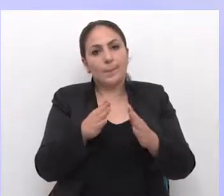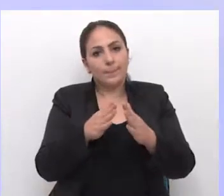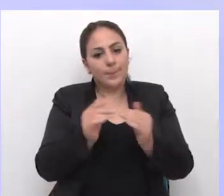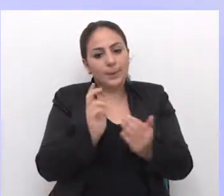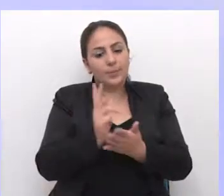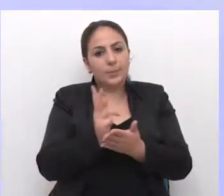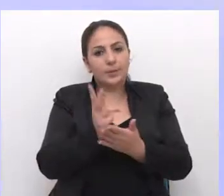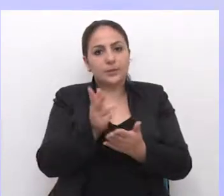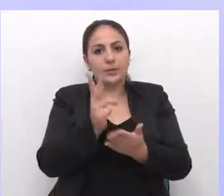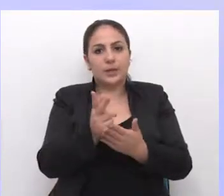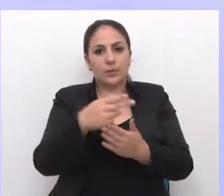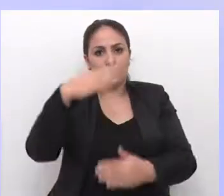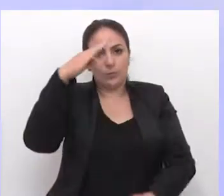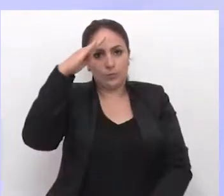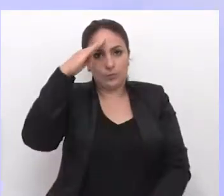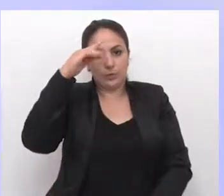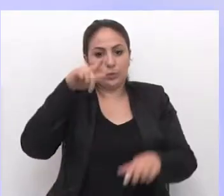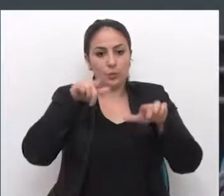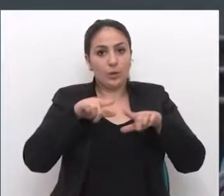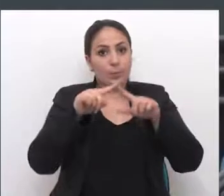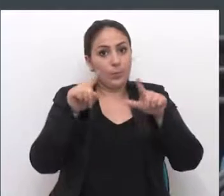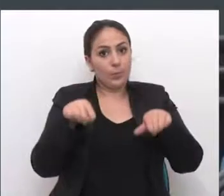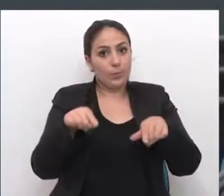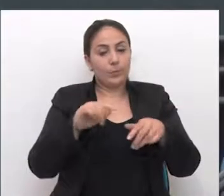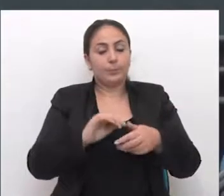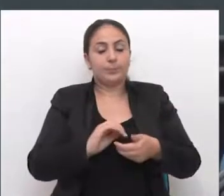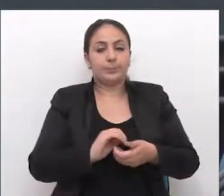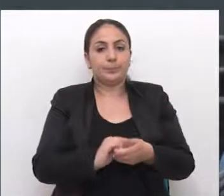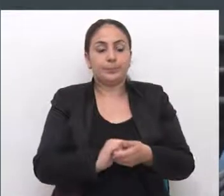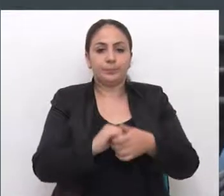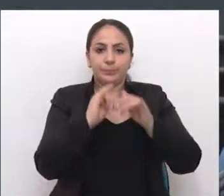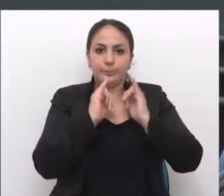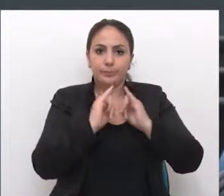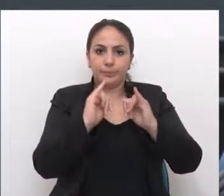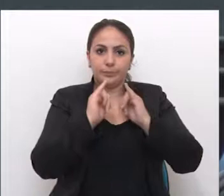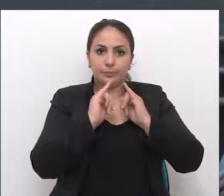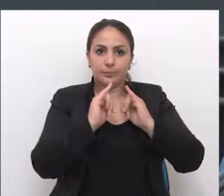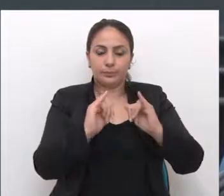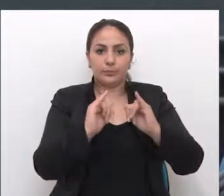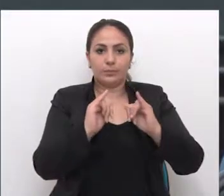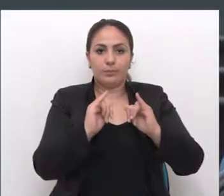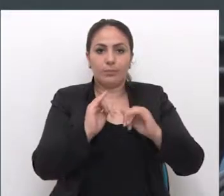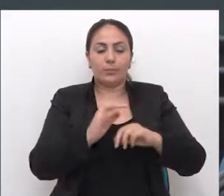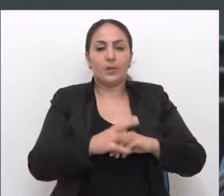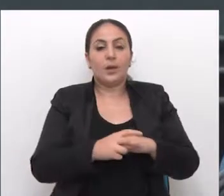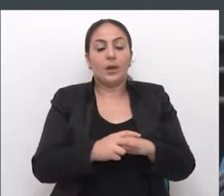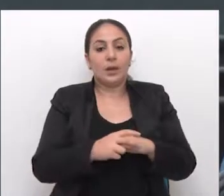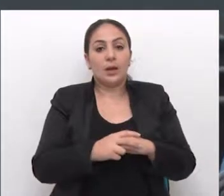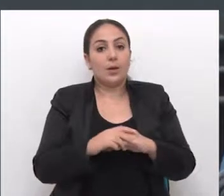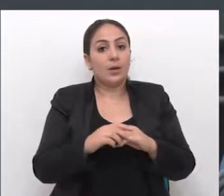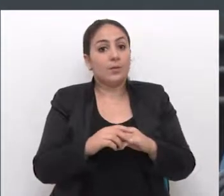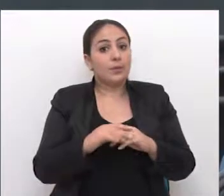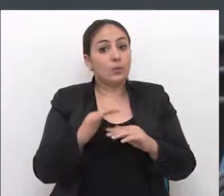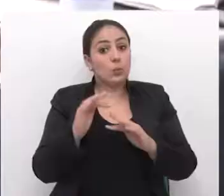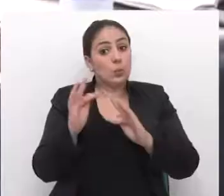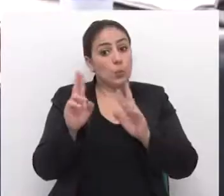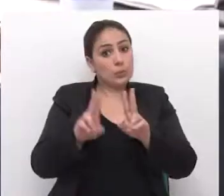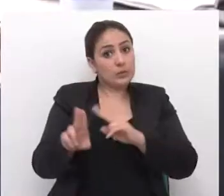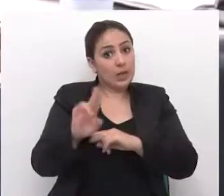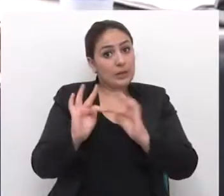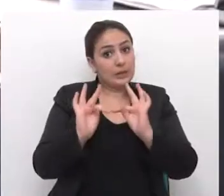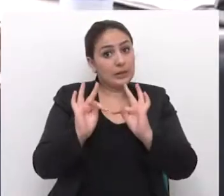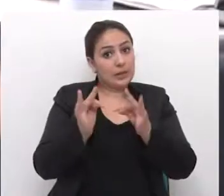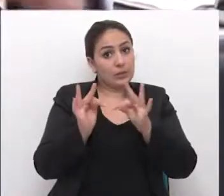de vigilantes em locais públicos. Segundo informações da categoria, em função do uso da tecnologia,